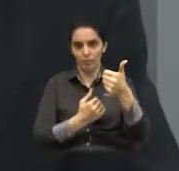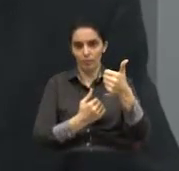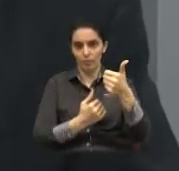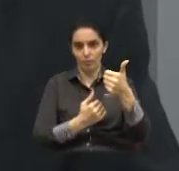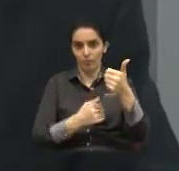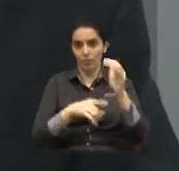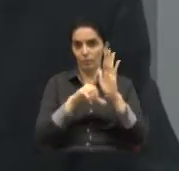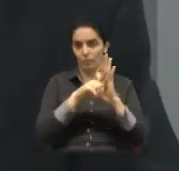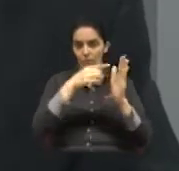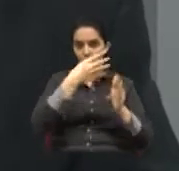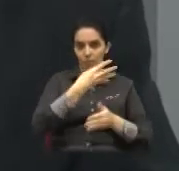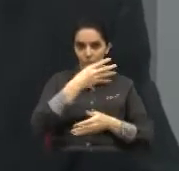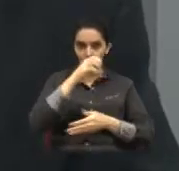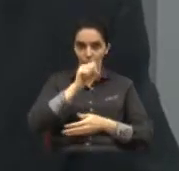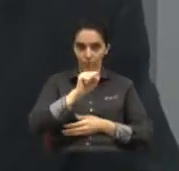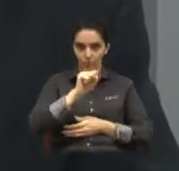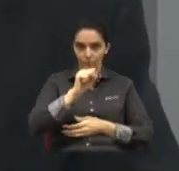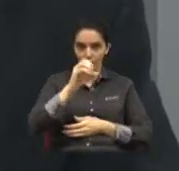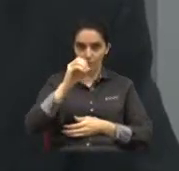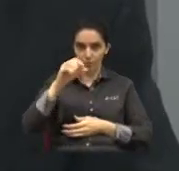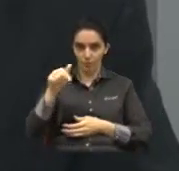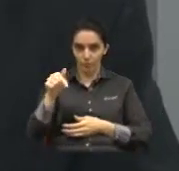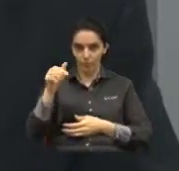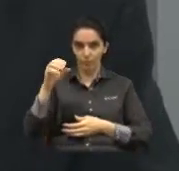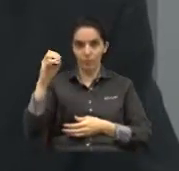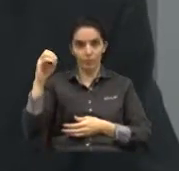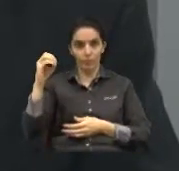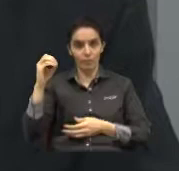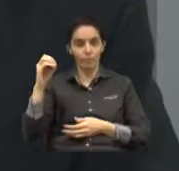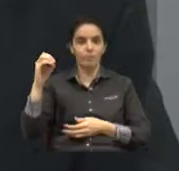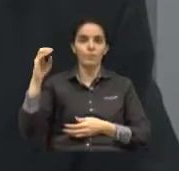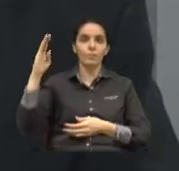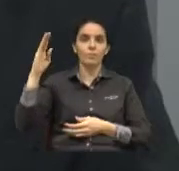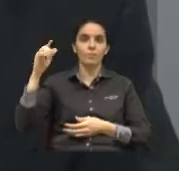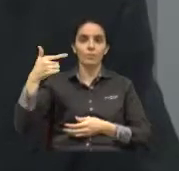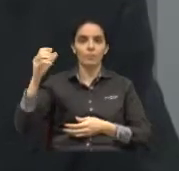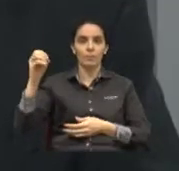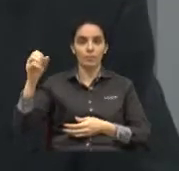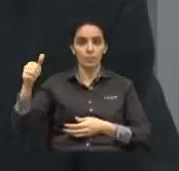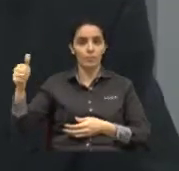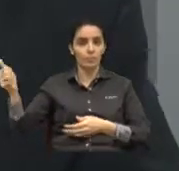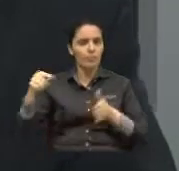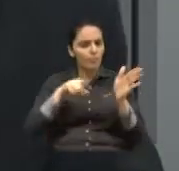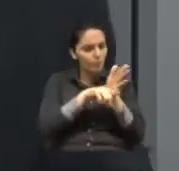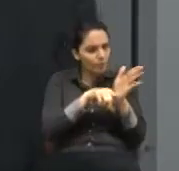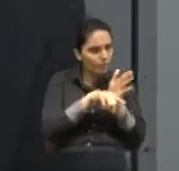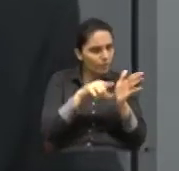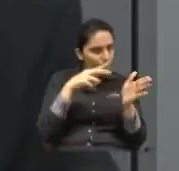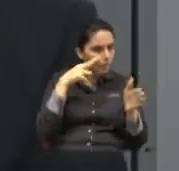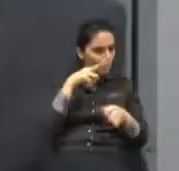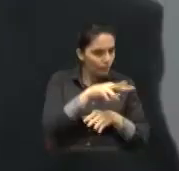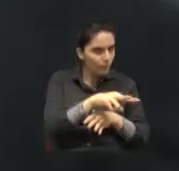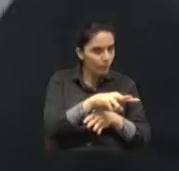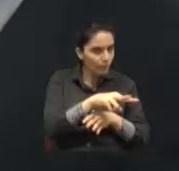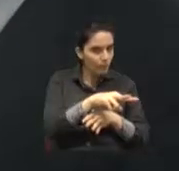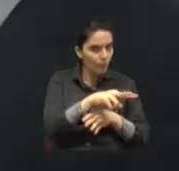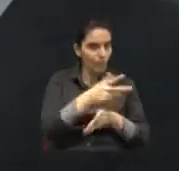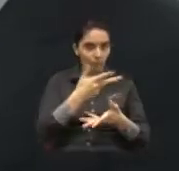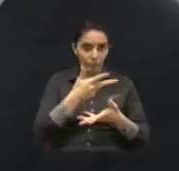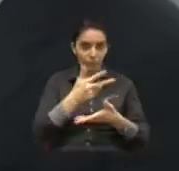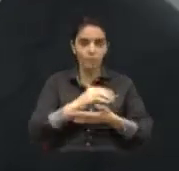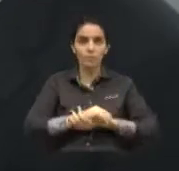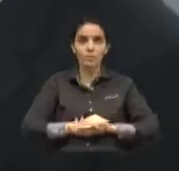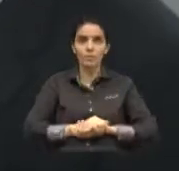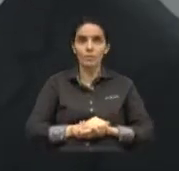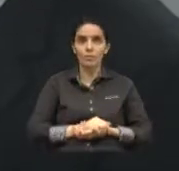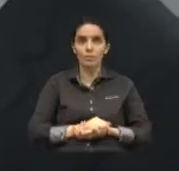Lei 4.807, de outubro de 2011, está sendo fiscalizada. Os mais antigos aqui, com todo